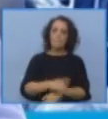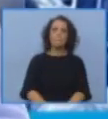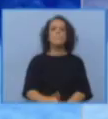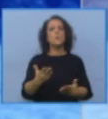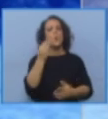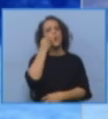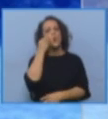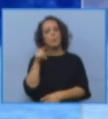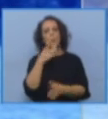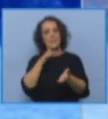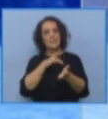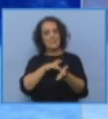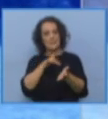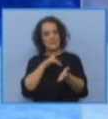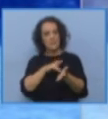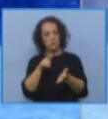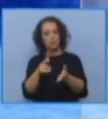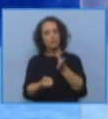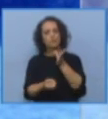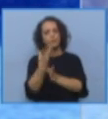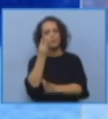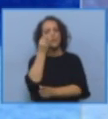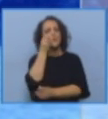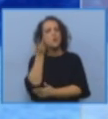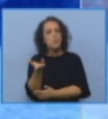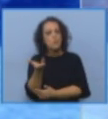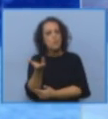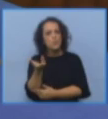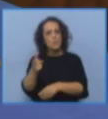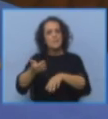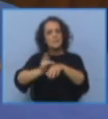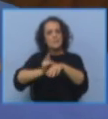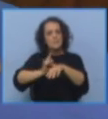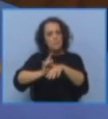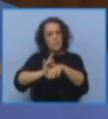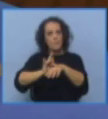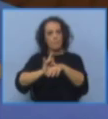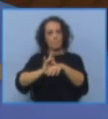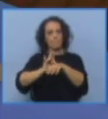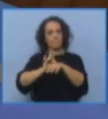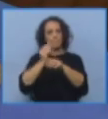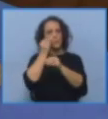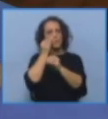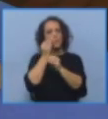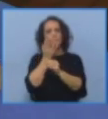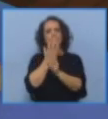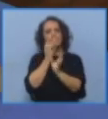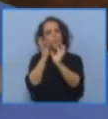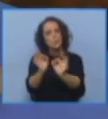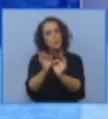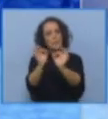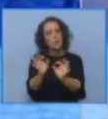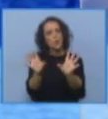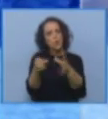este livro e o porquê também desta sensibilidade, deste cuidado em relação a estes grupos, a estas